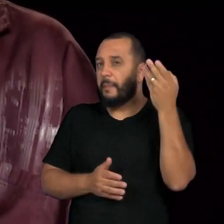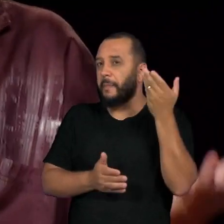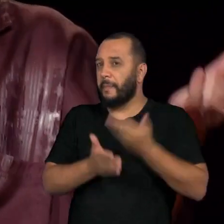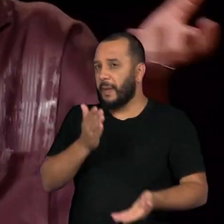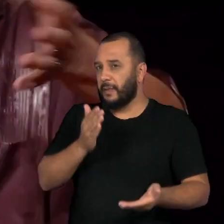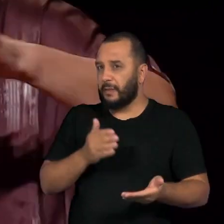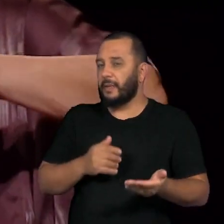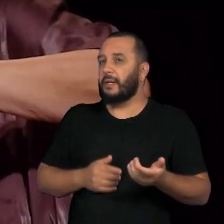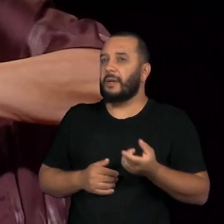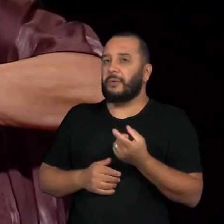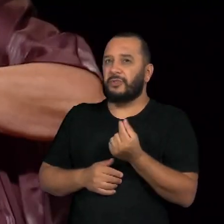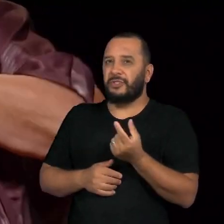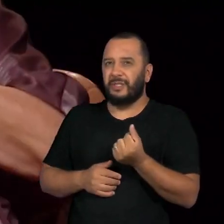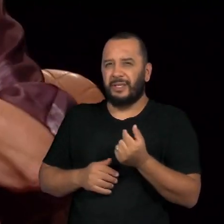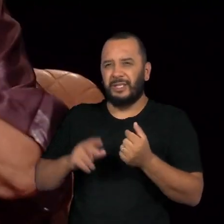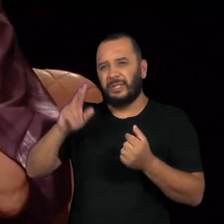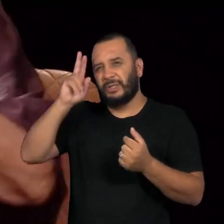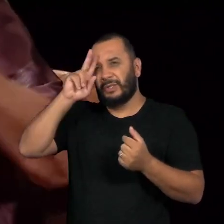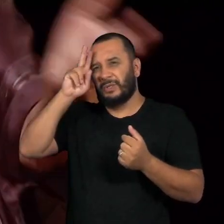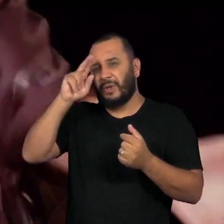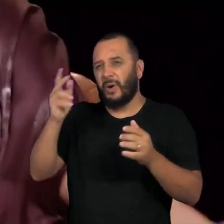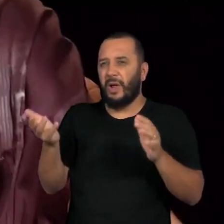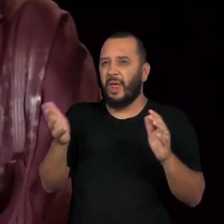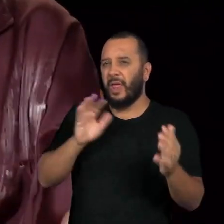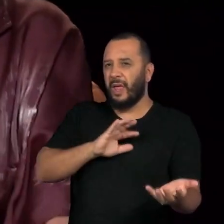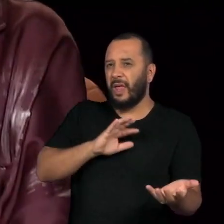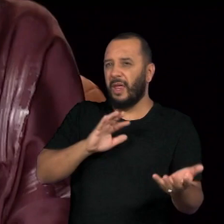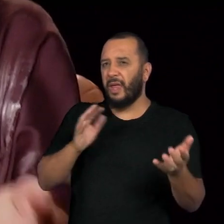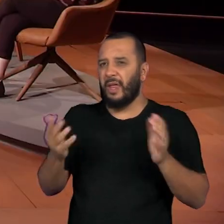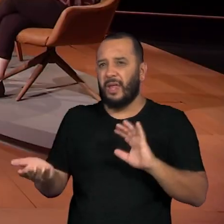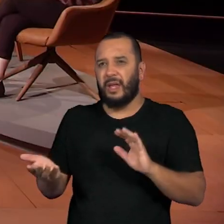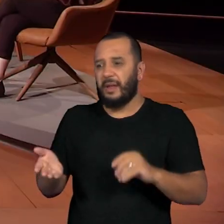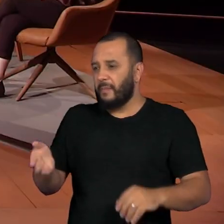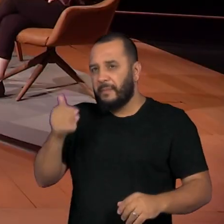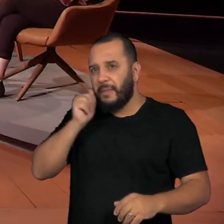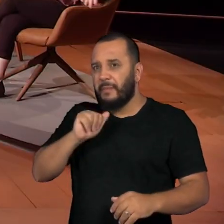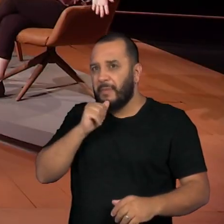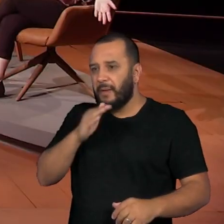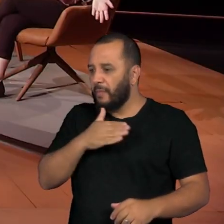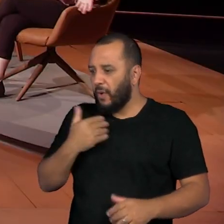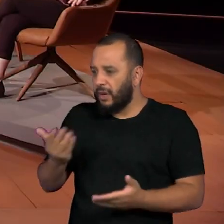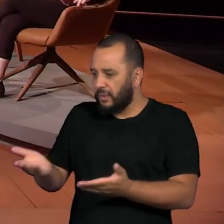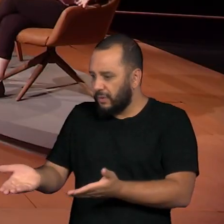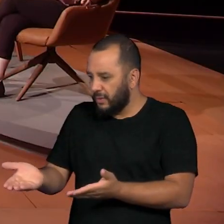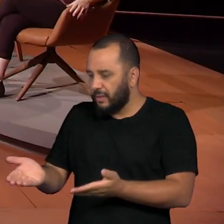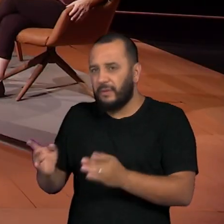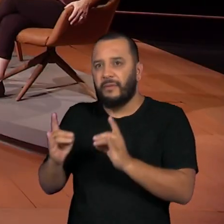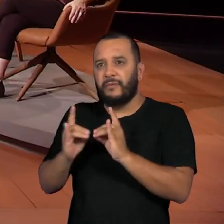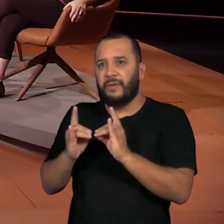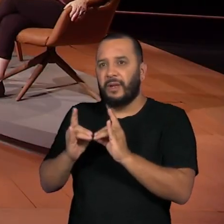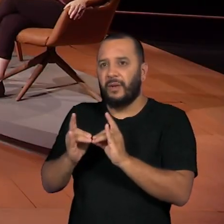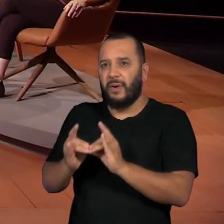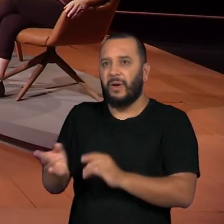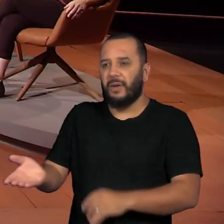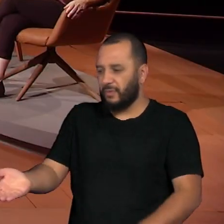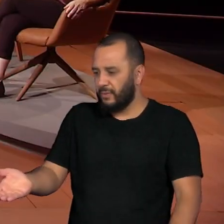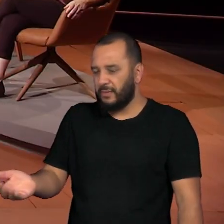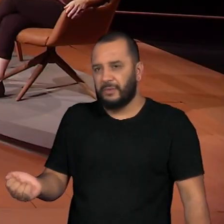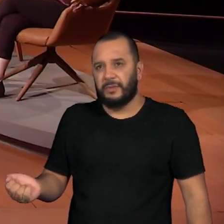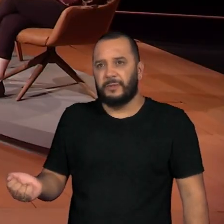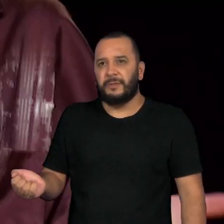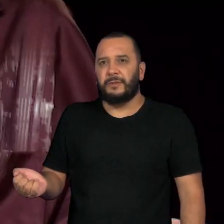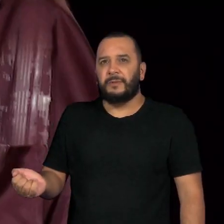perdeu, e aí a história era meio assim, a minha mãe morta, não podia perguntar, ali o caixão, foi no velório mesmo. Nossa. Né?